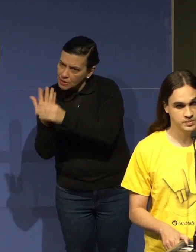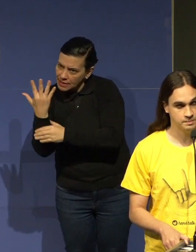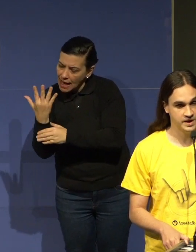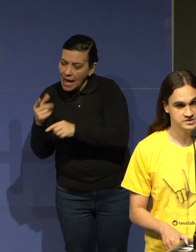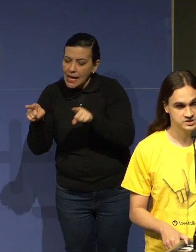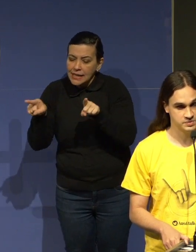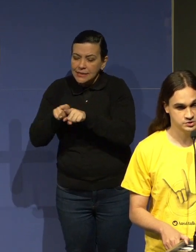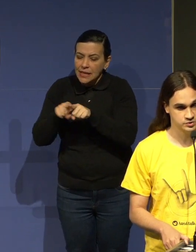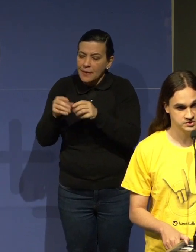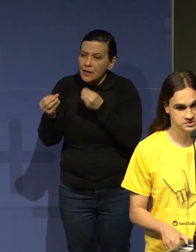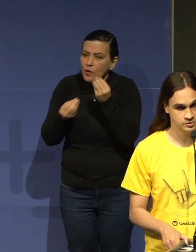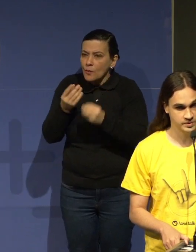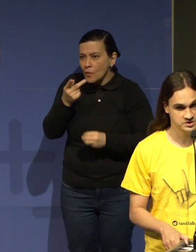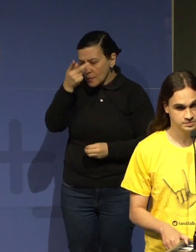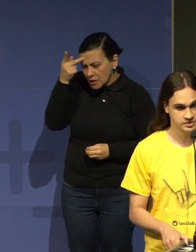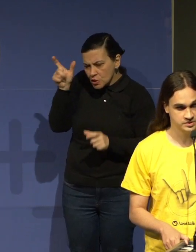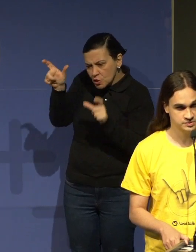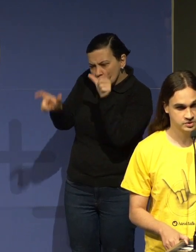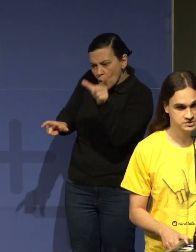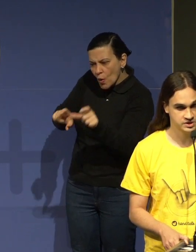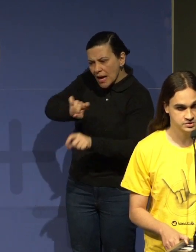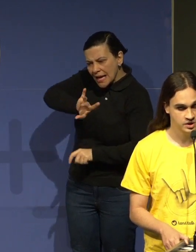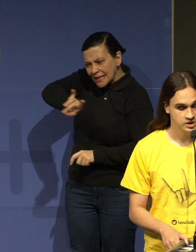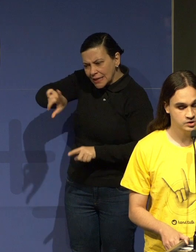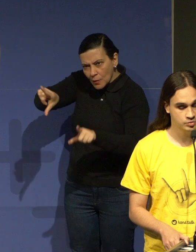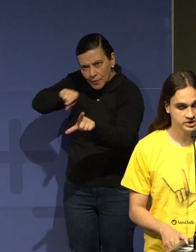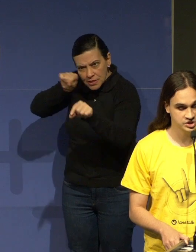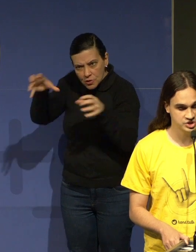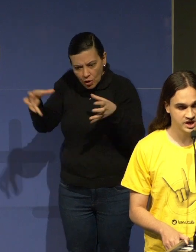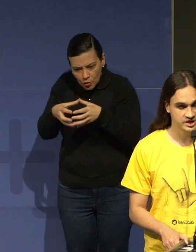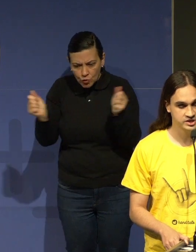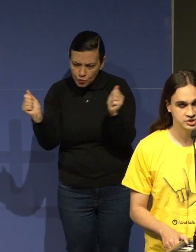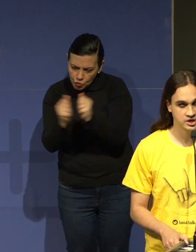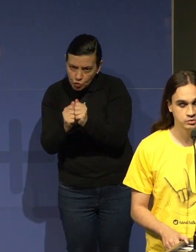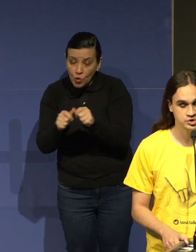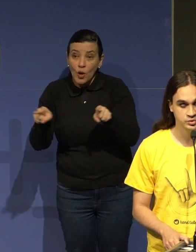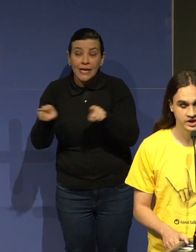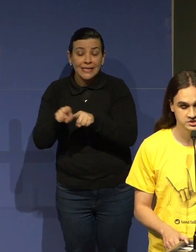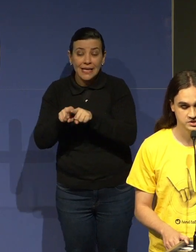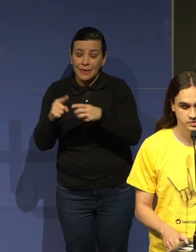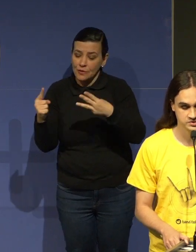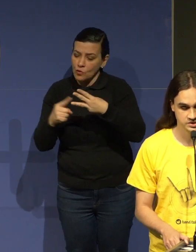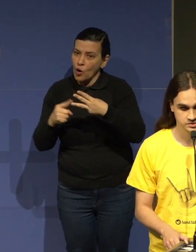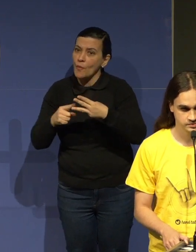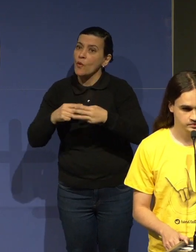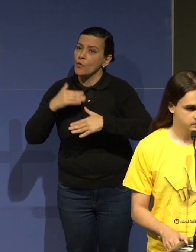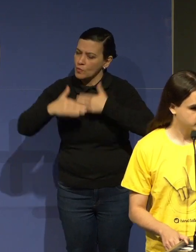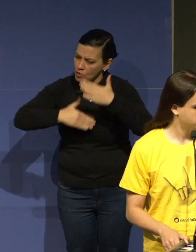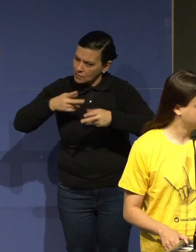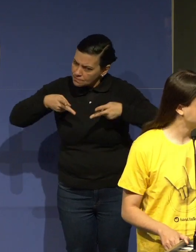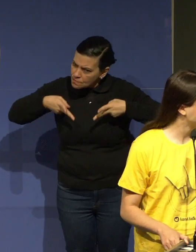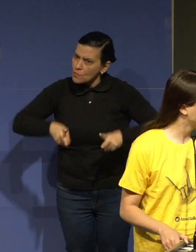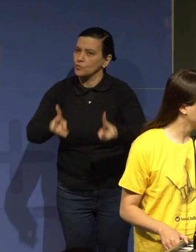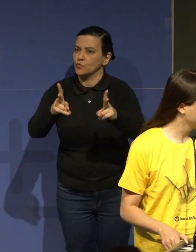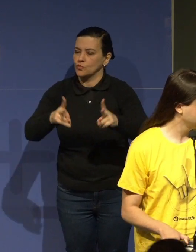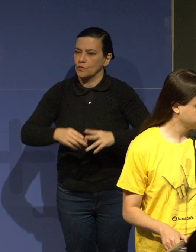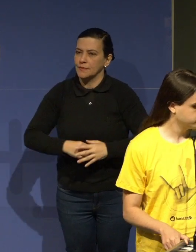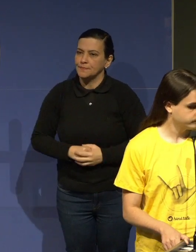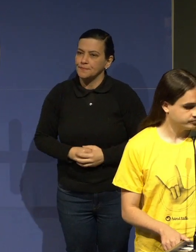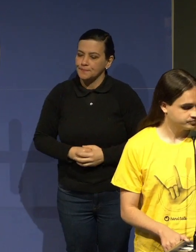define os papéis das pessoas que estão participando desse processo e como que a gente garante a continuidade desse processo. Pode